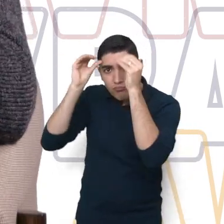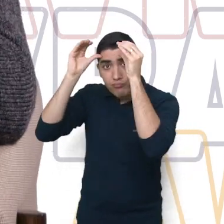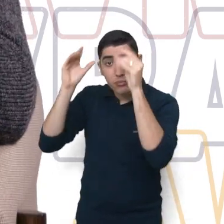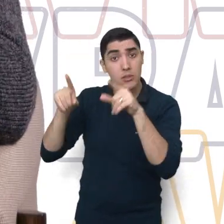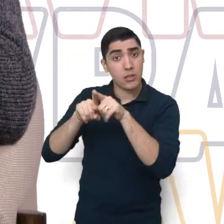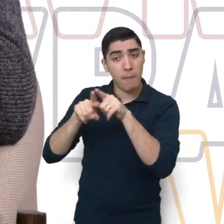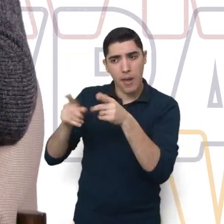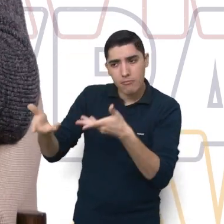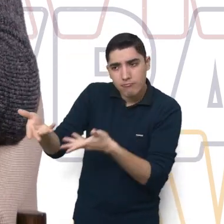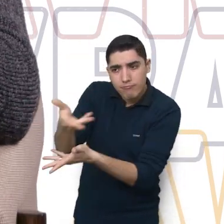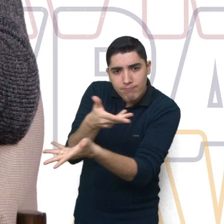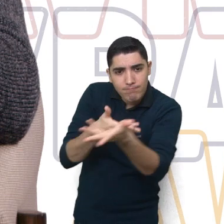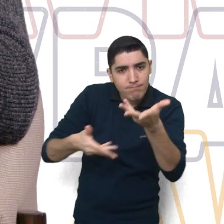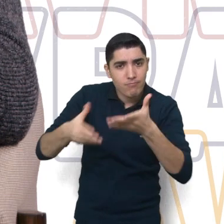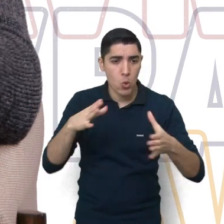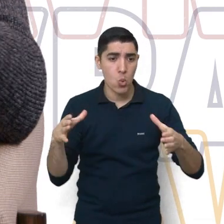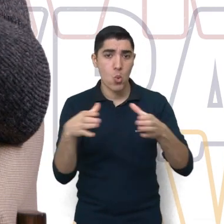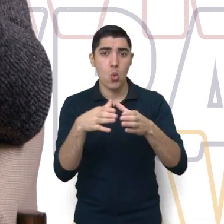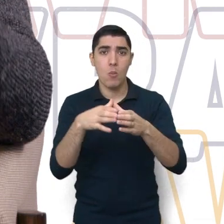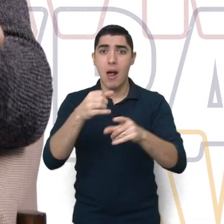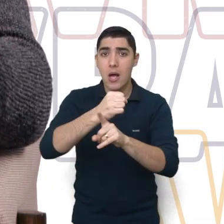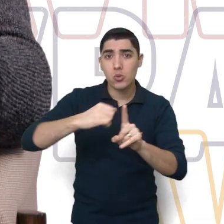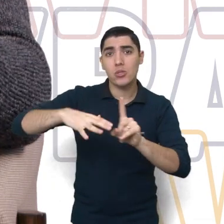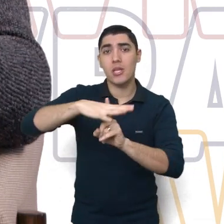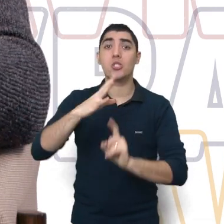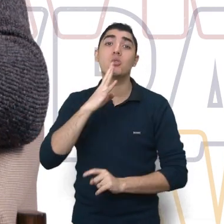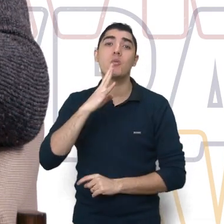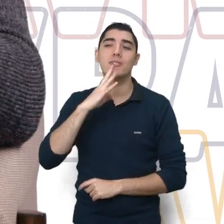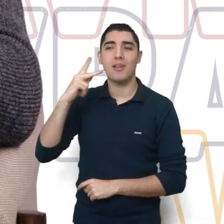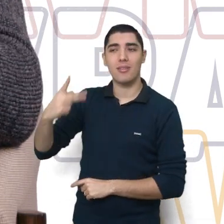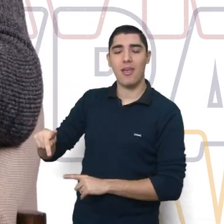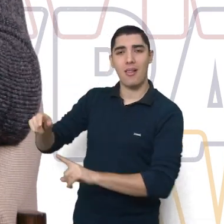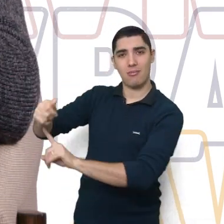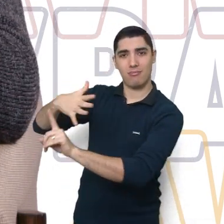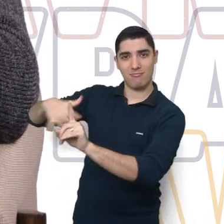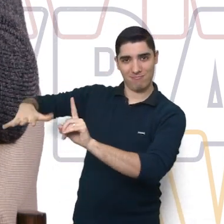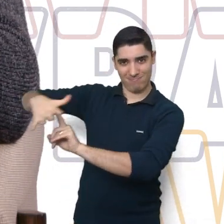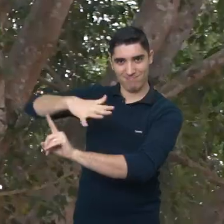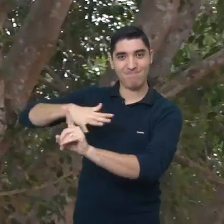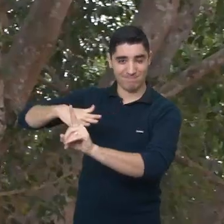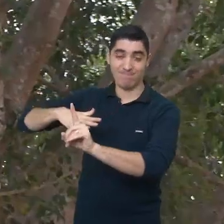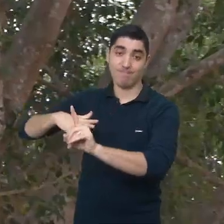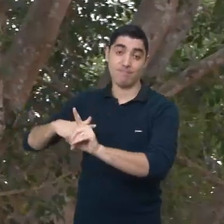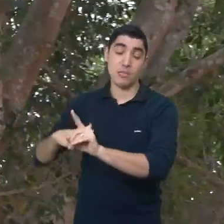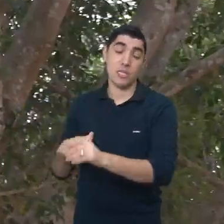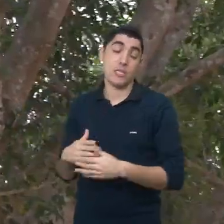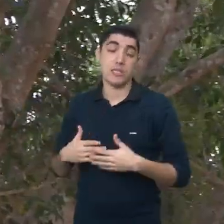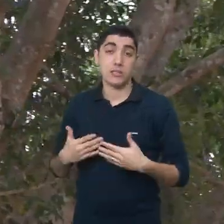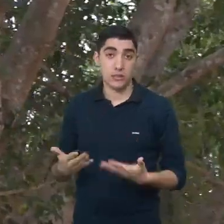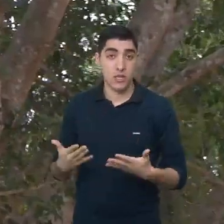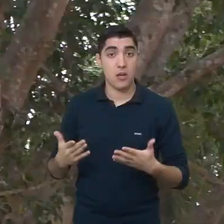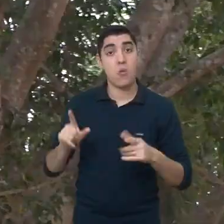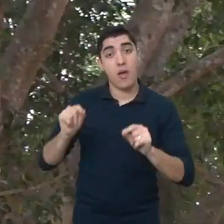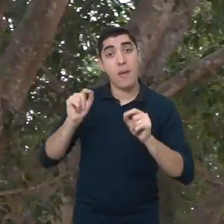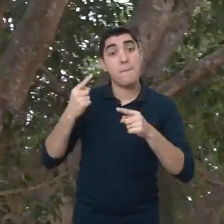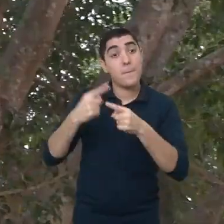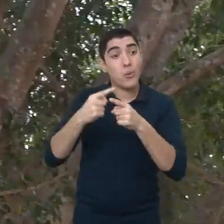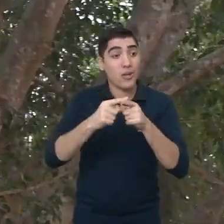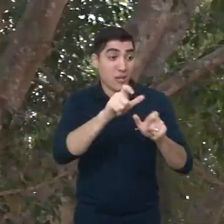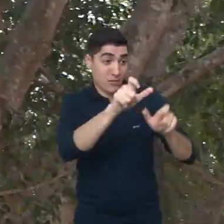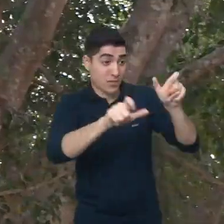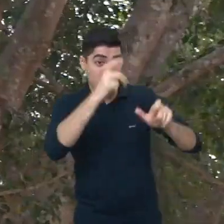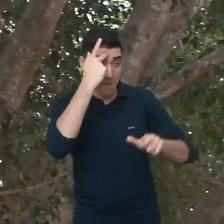da coletividade sobre o meio ambiente que é né é um bem de uso